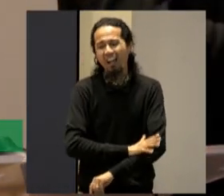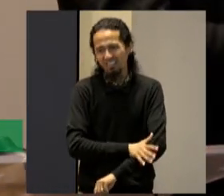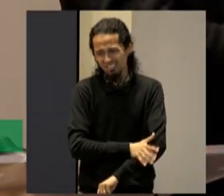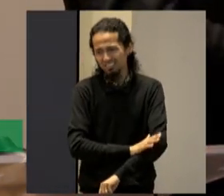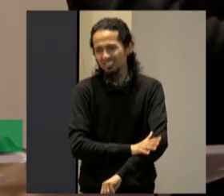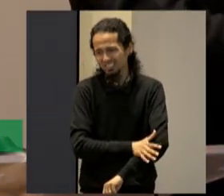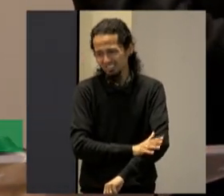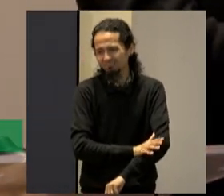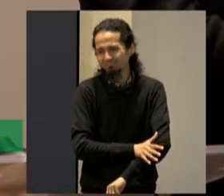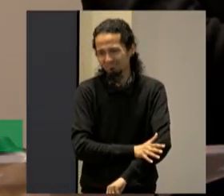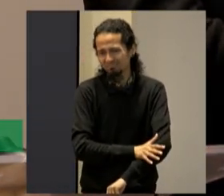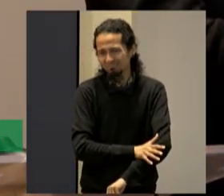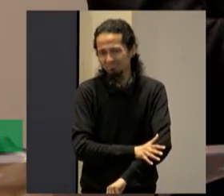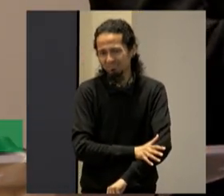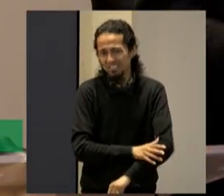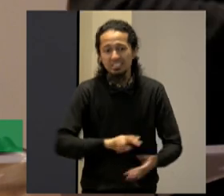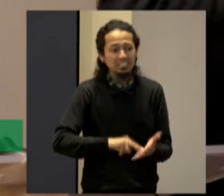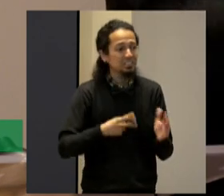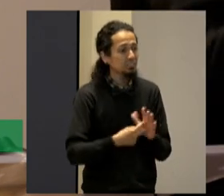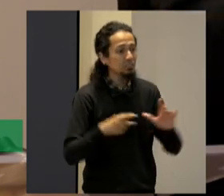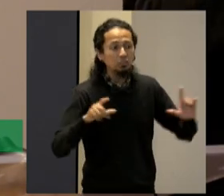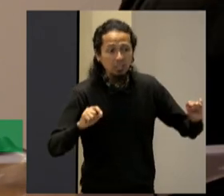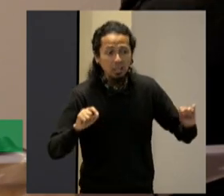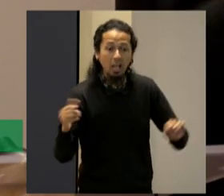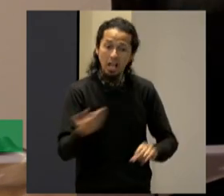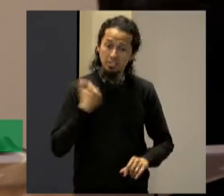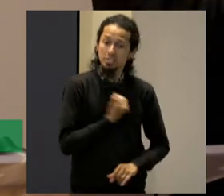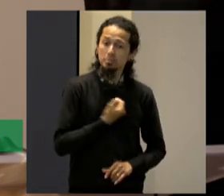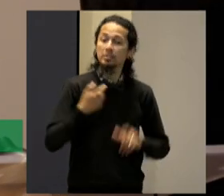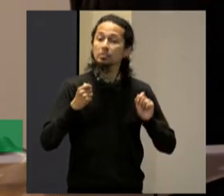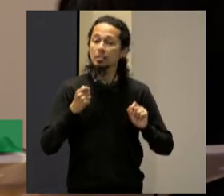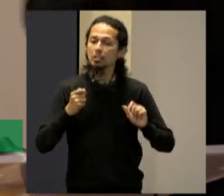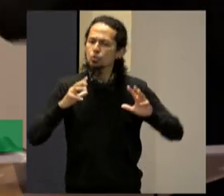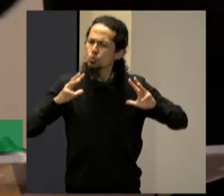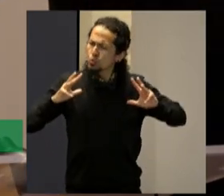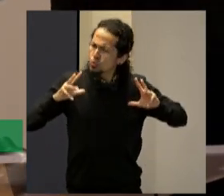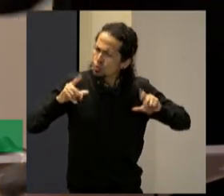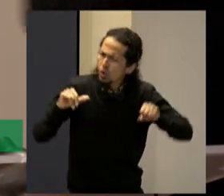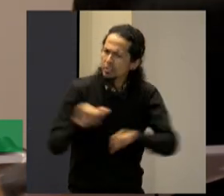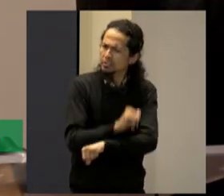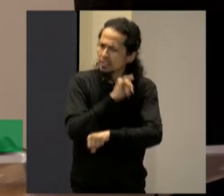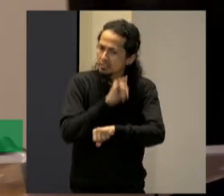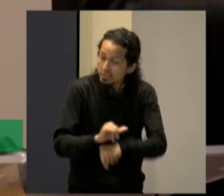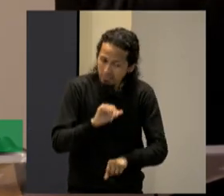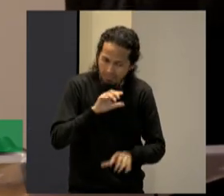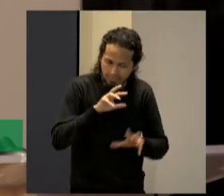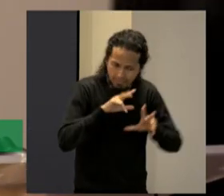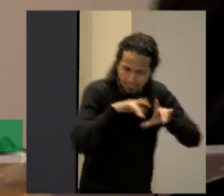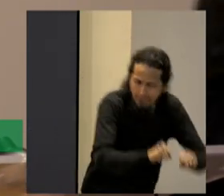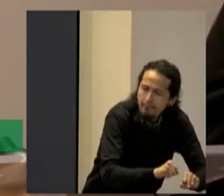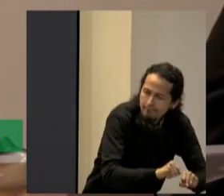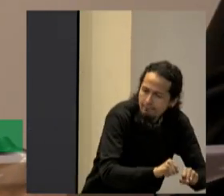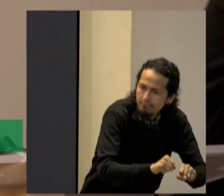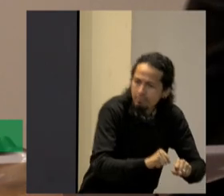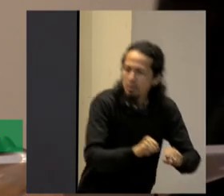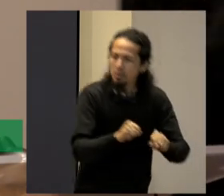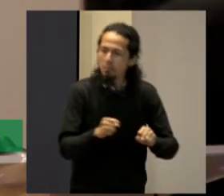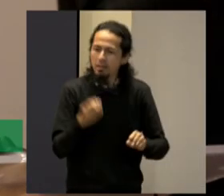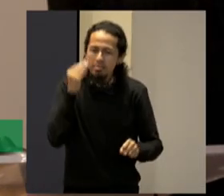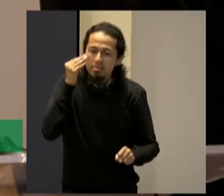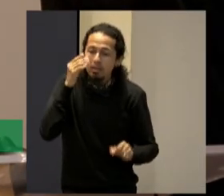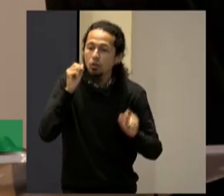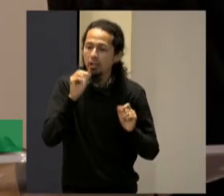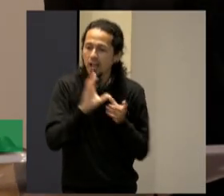precisamos nos utilizar de todos os mecanismos possíveis para que a utópica democracia, que não é